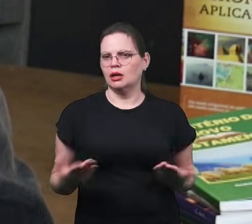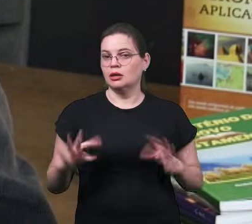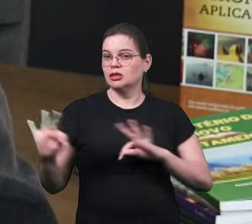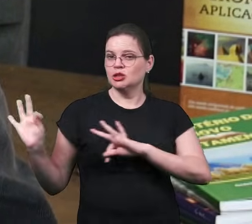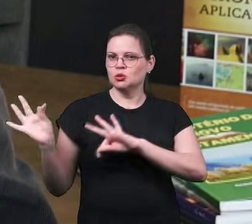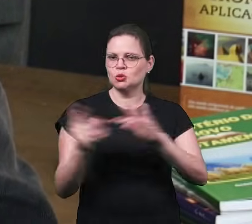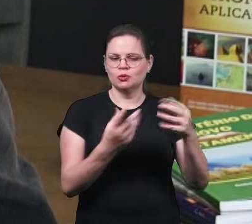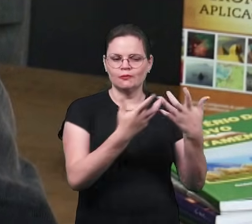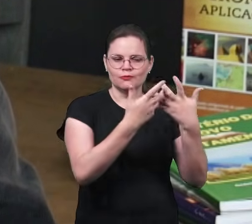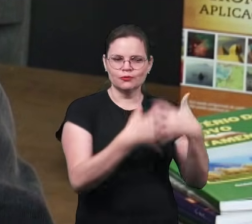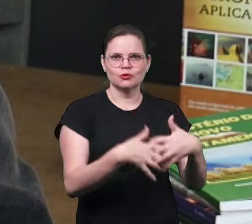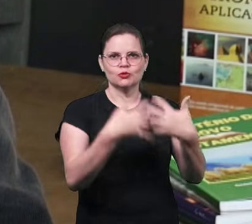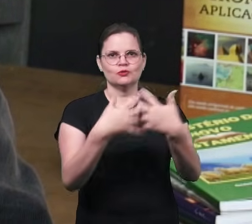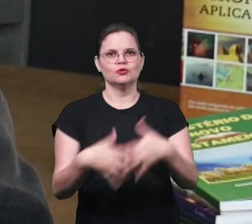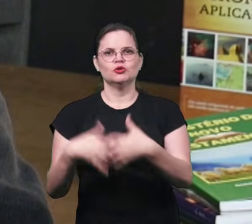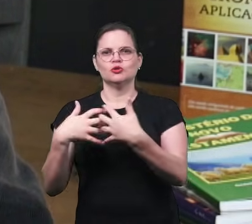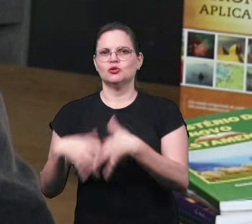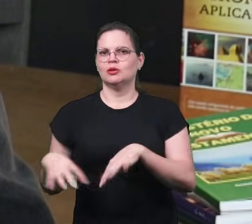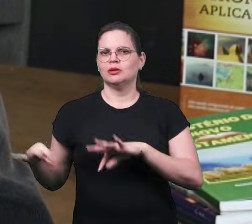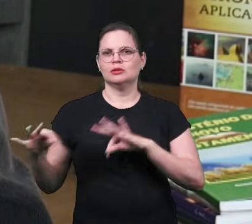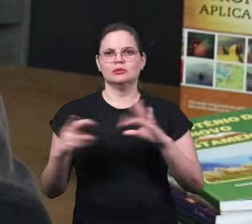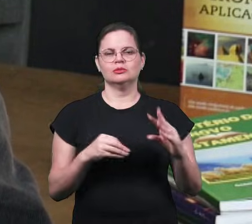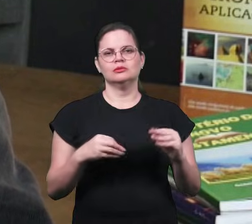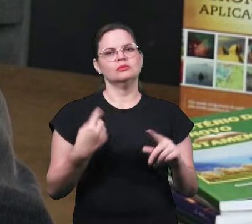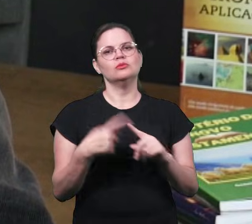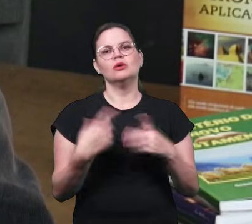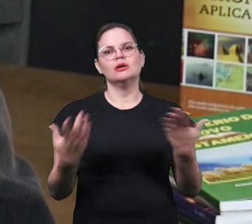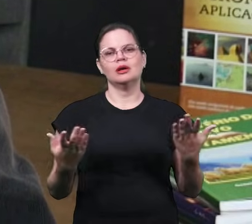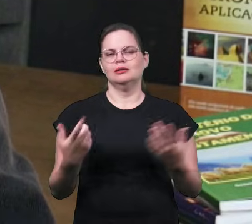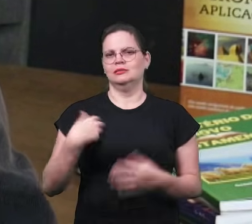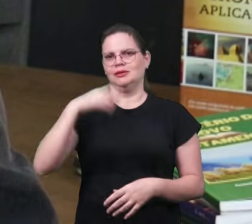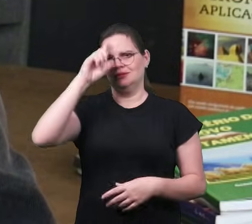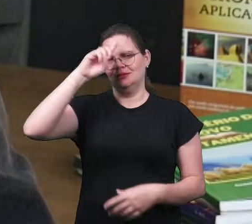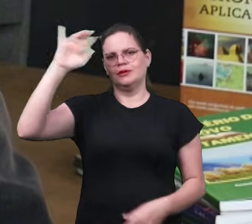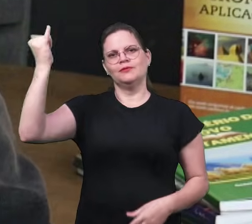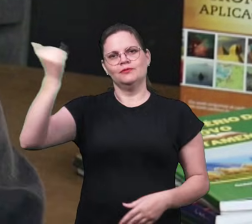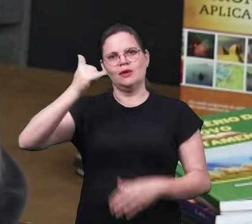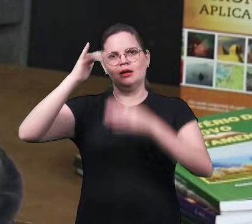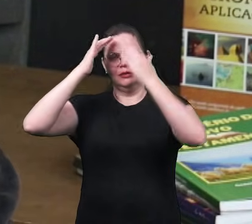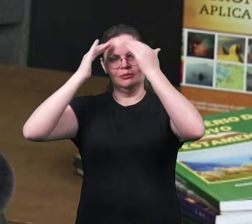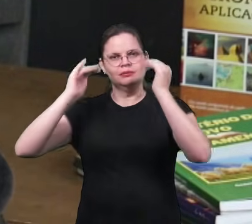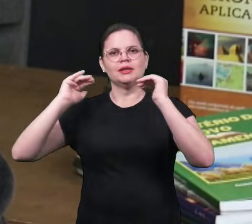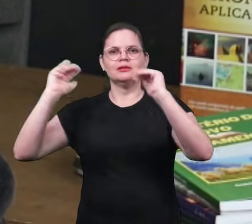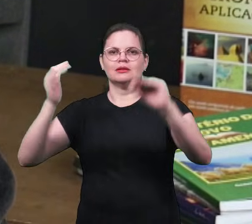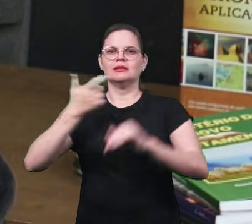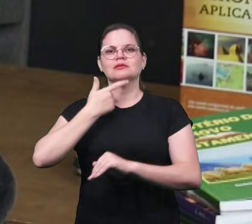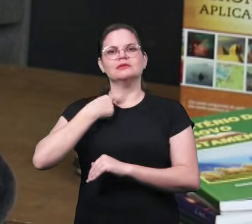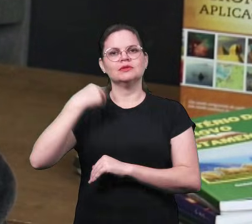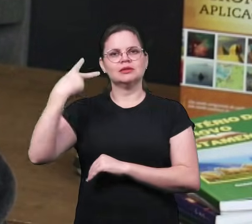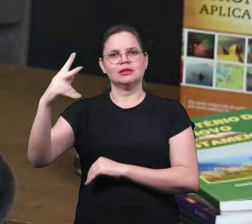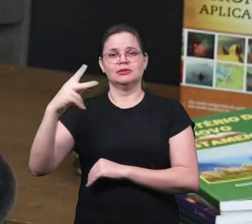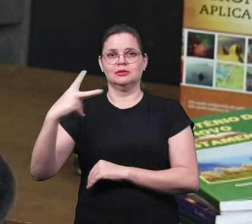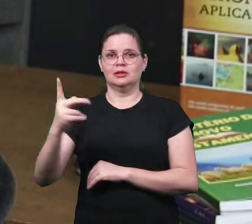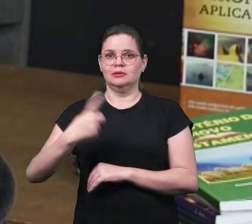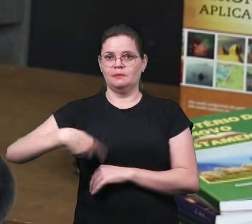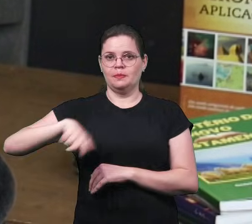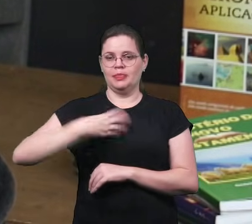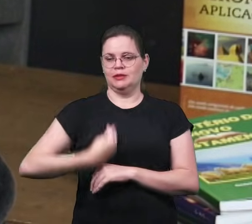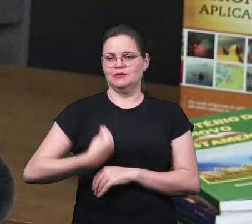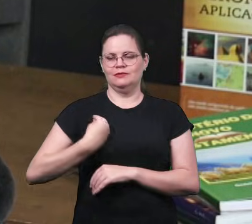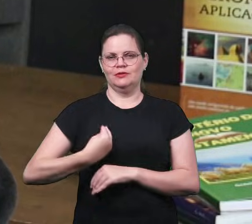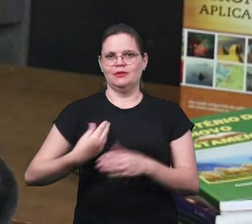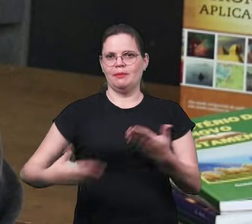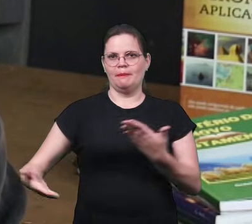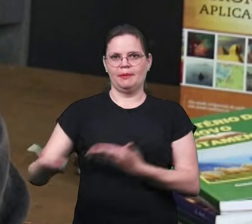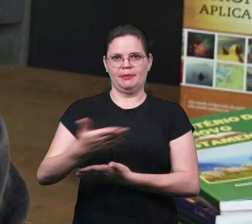sentido de obedecer à vontade de Deus e nós estarmos todos assim, vivendo no mesmo